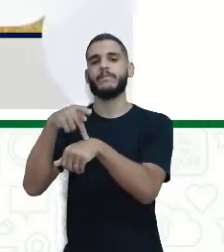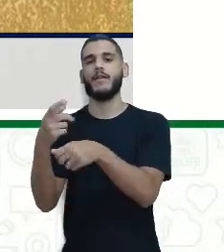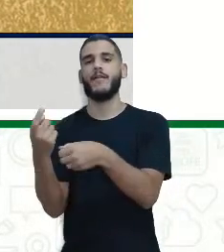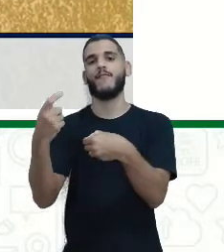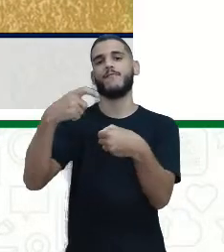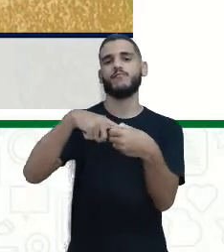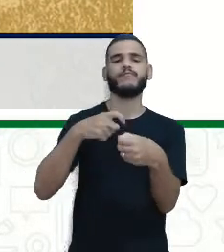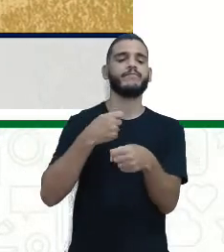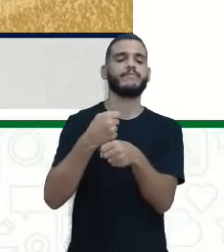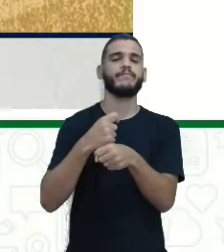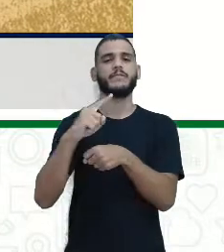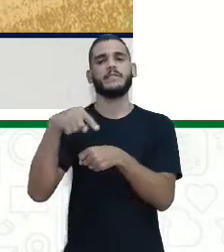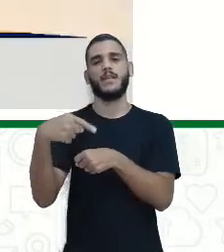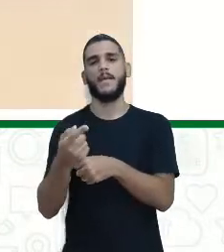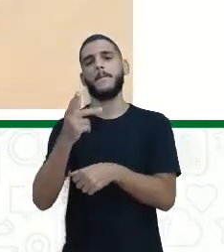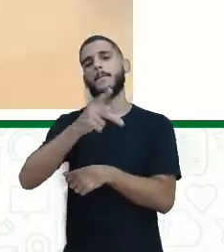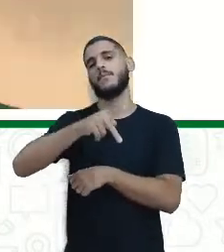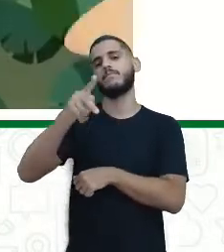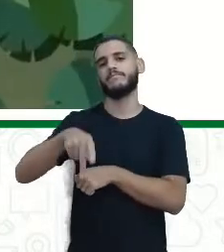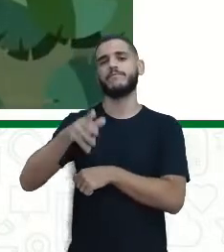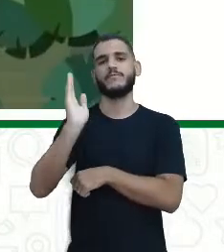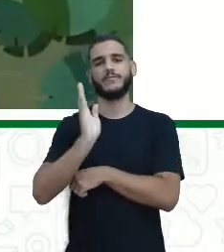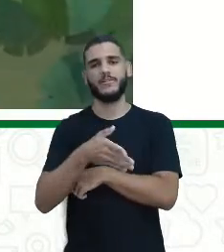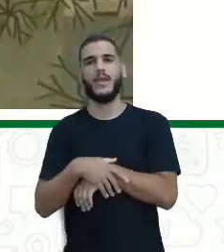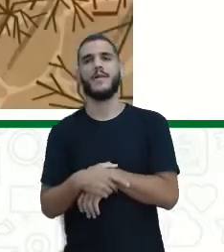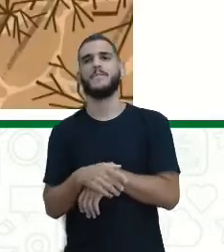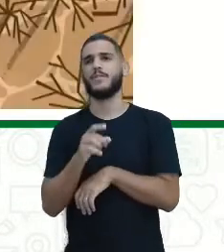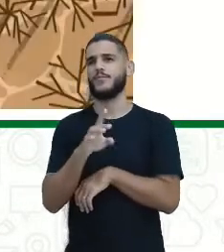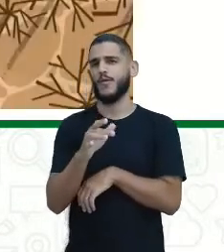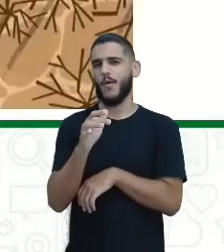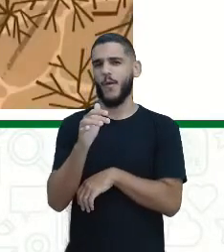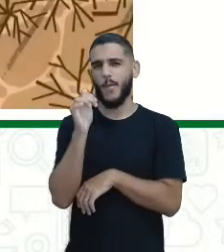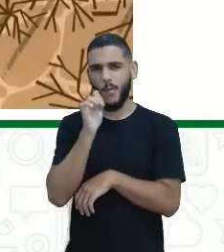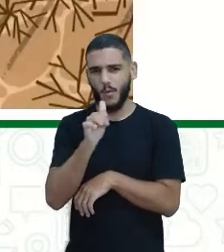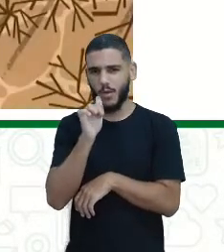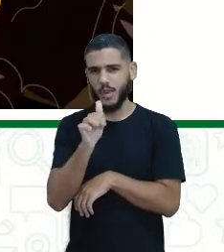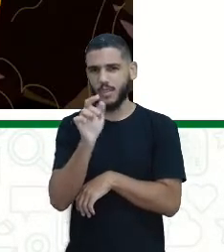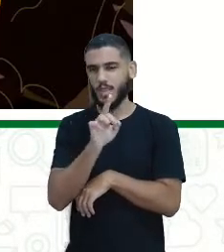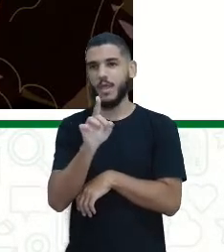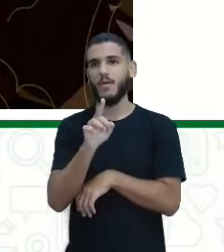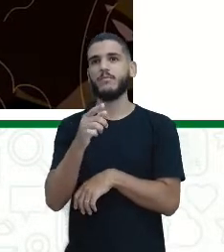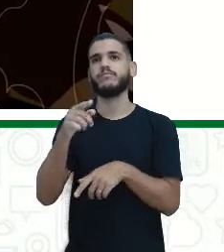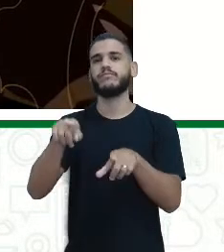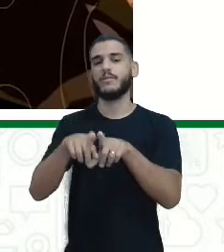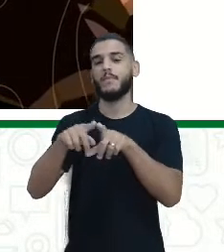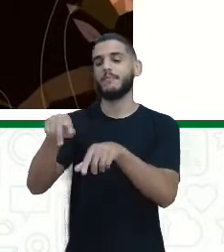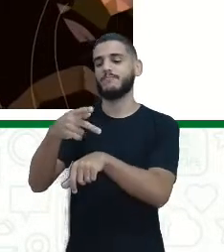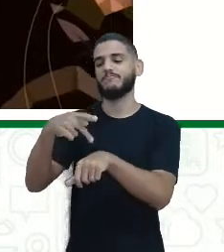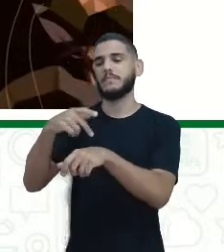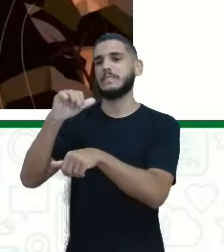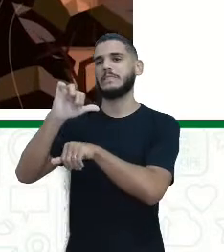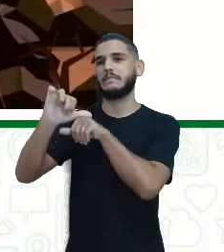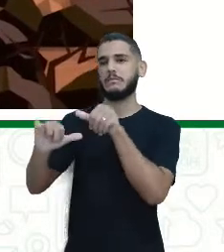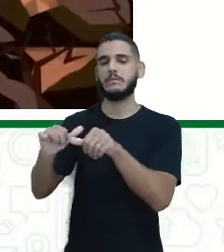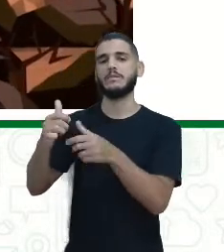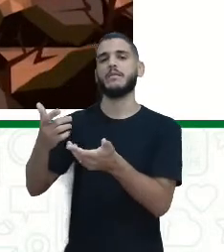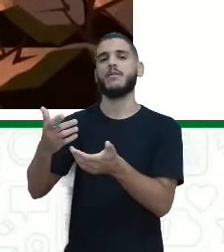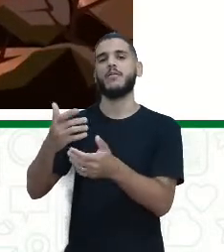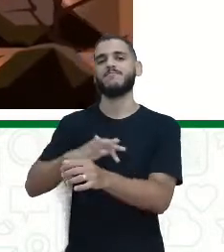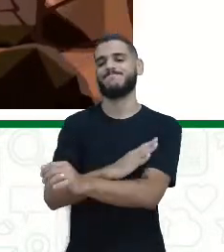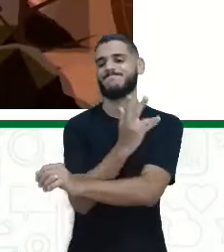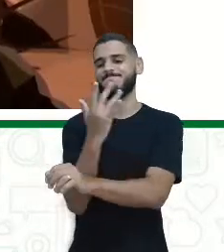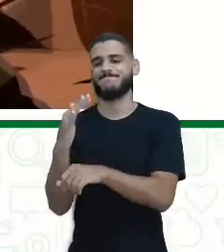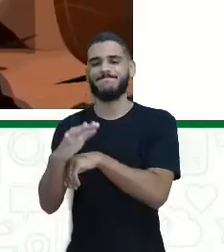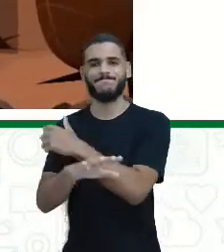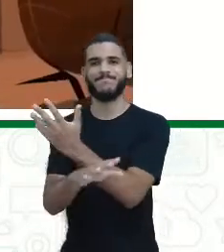anos depois, professora. Mas não foi só ela que mudou. O Quênia também era outro. A natureza tinha sido